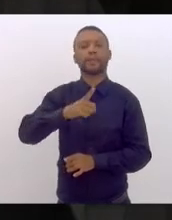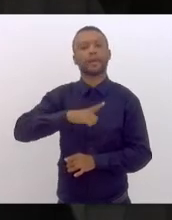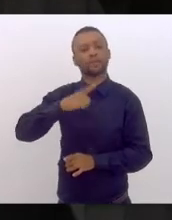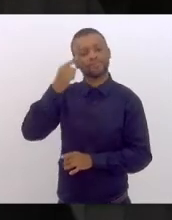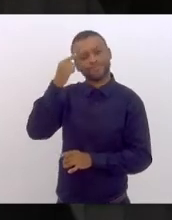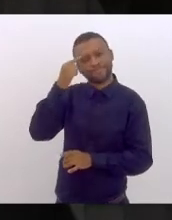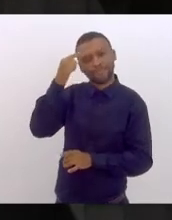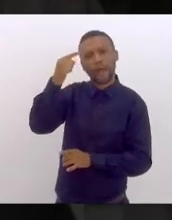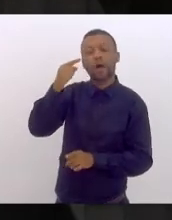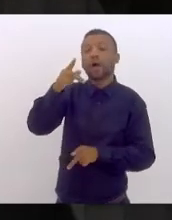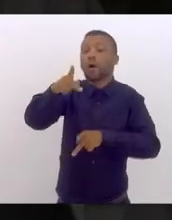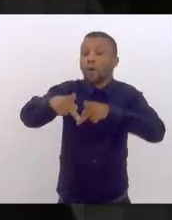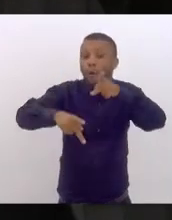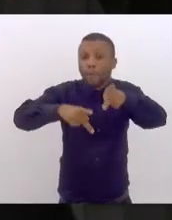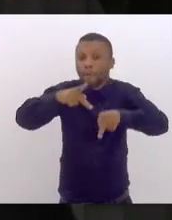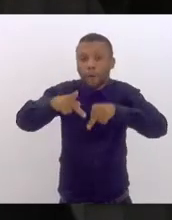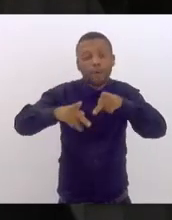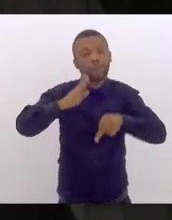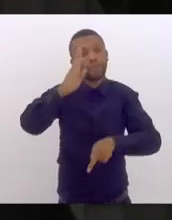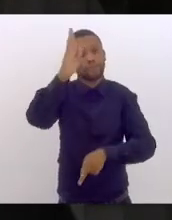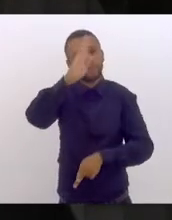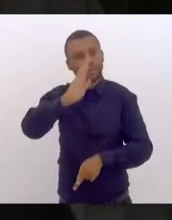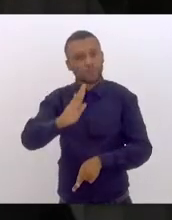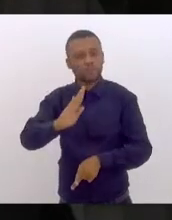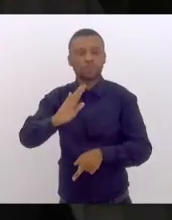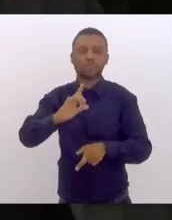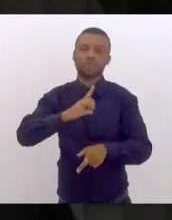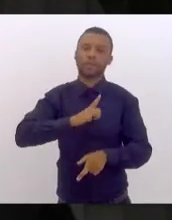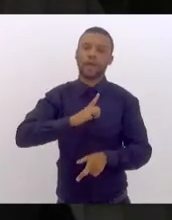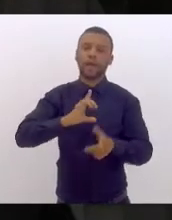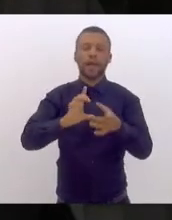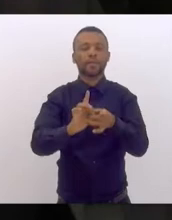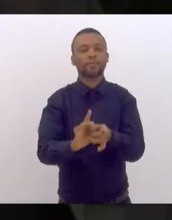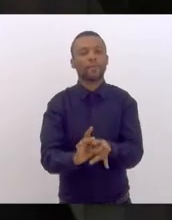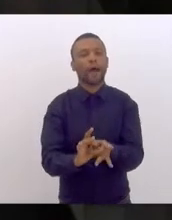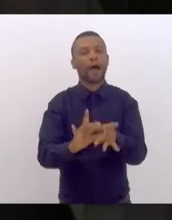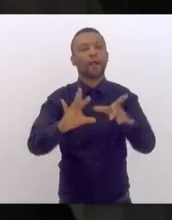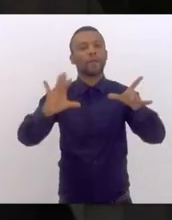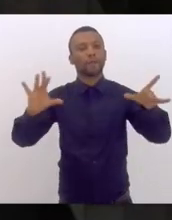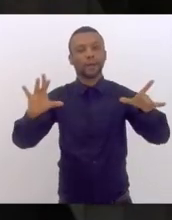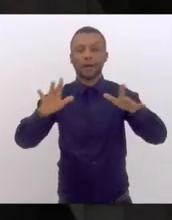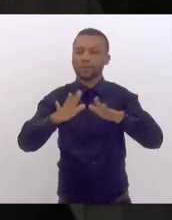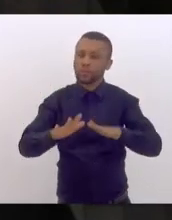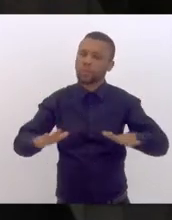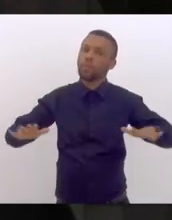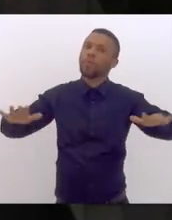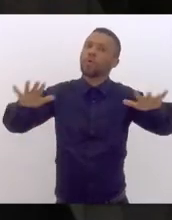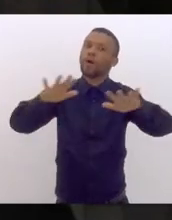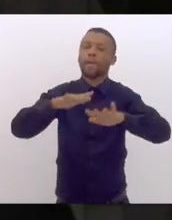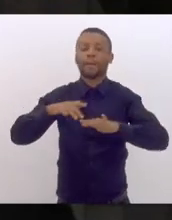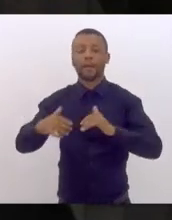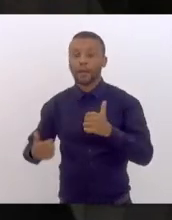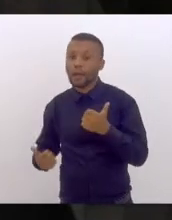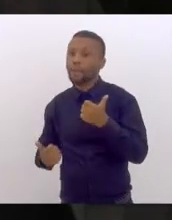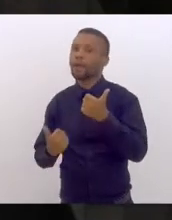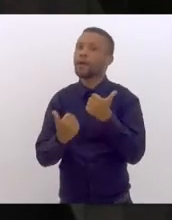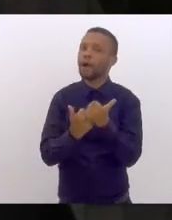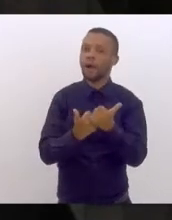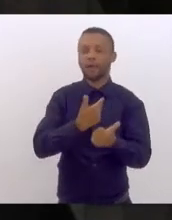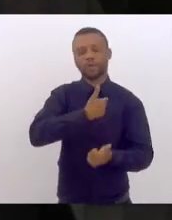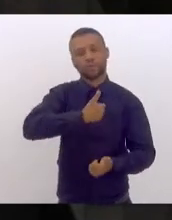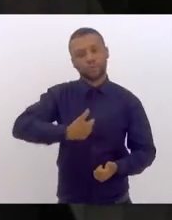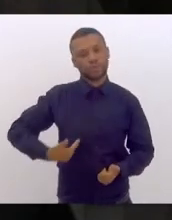ideário do povo do Brasil de ampla liberdade e de a favor de um estado democrático